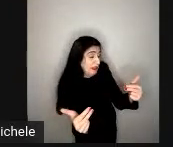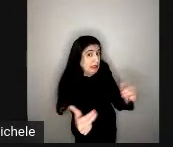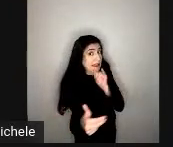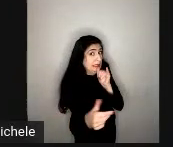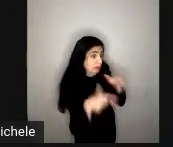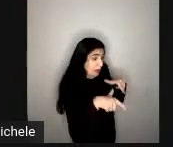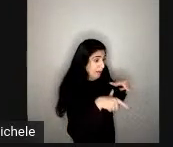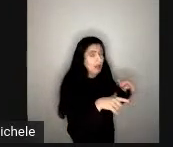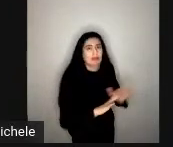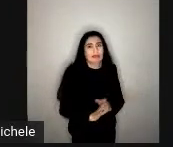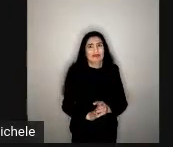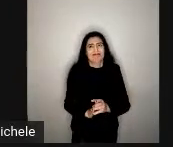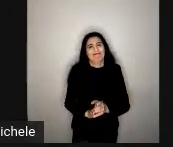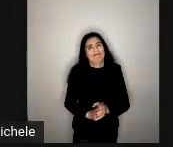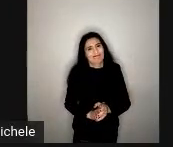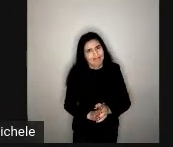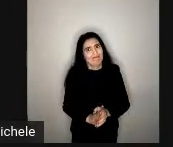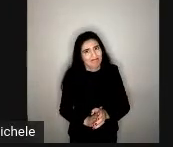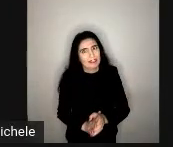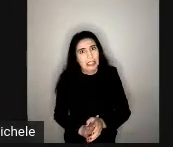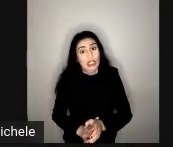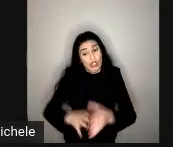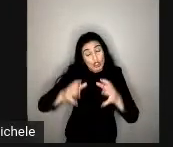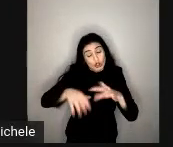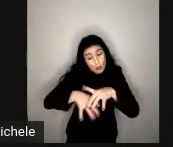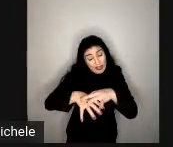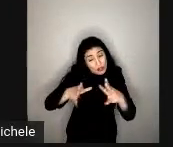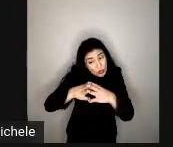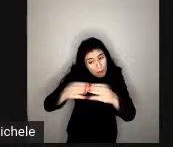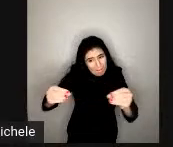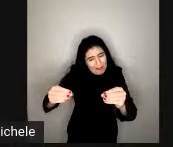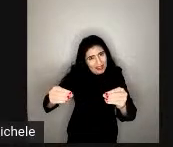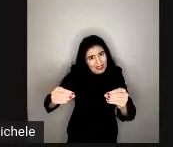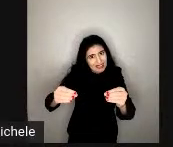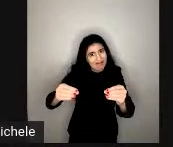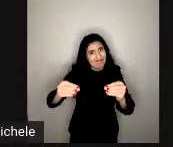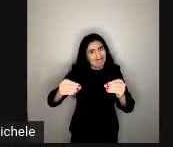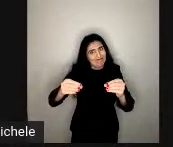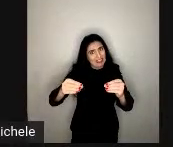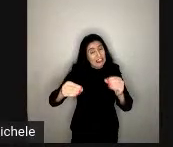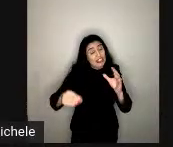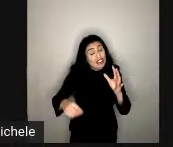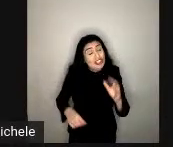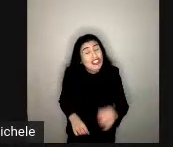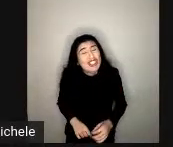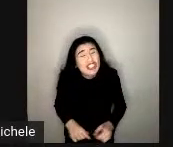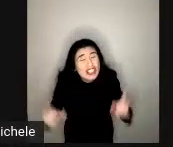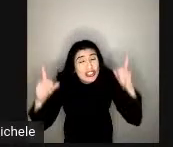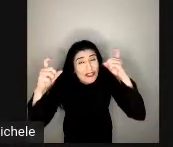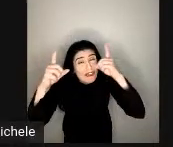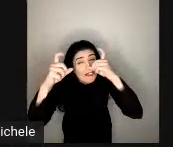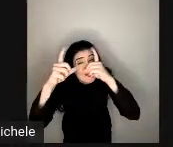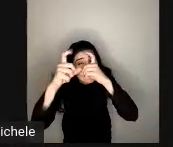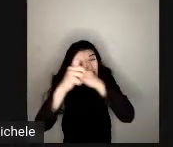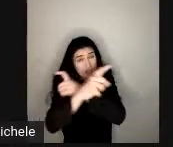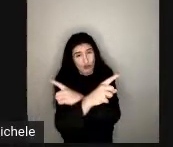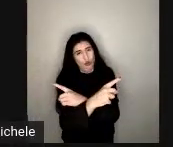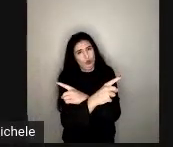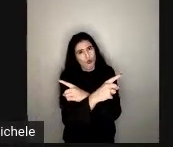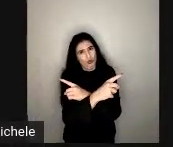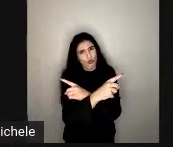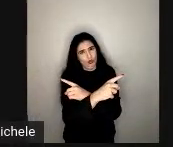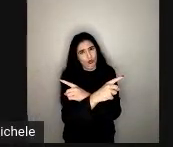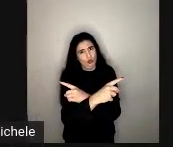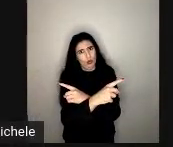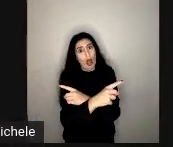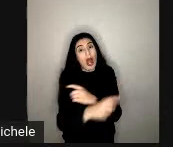vão diminuindo, o nosso tempo de tratamento vai aumentando, o custo, em termos humanos, em